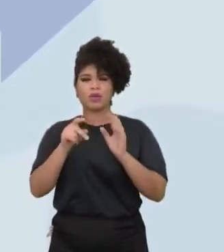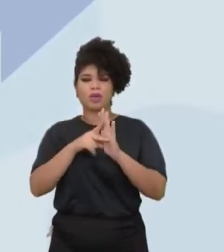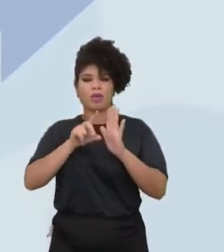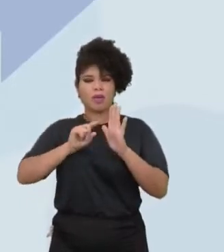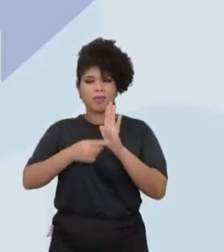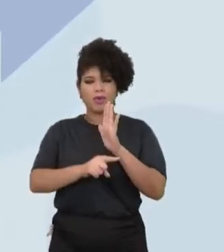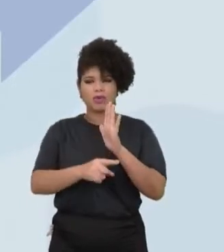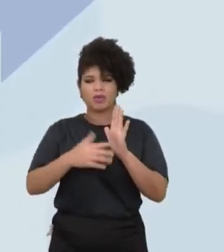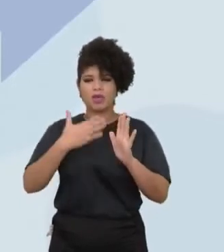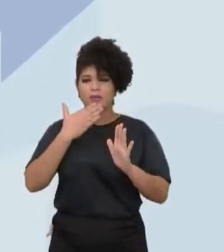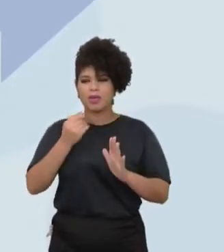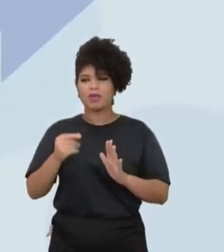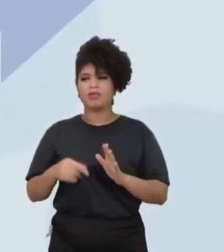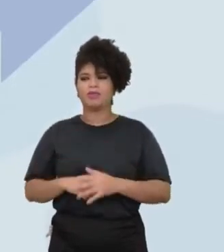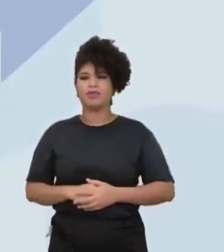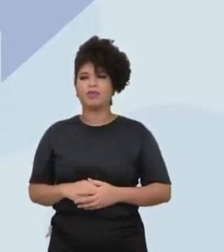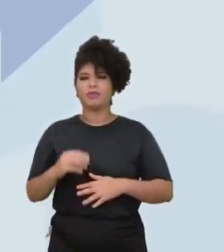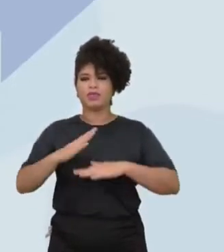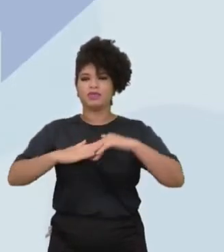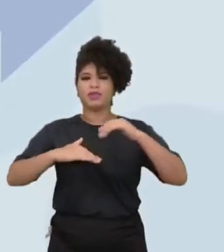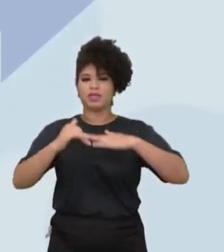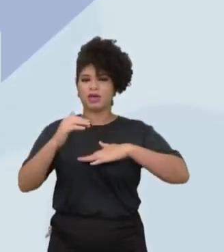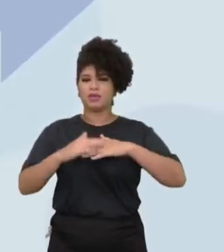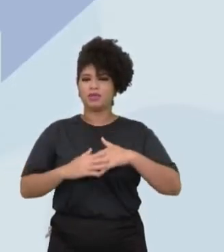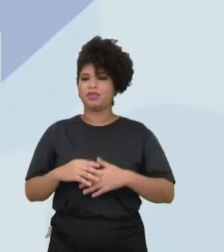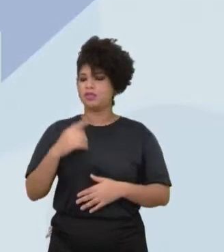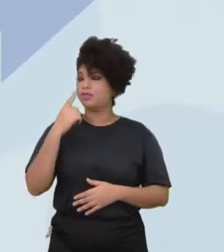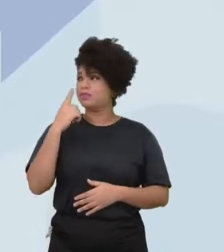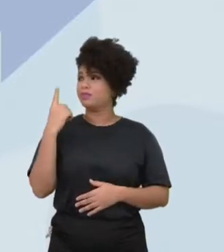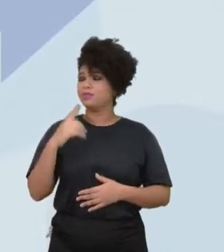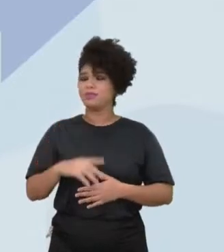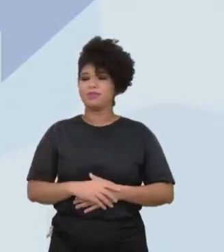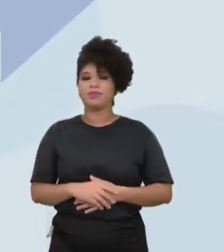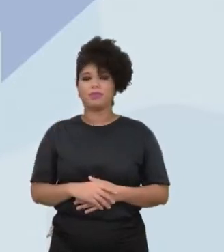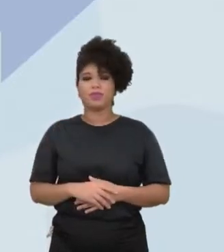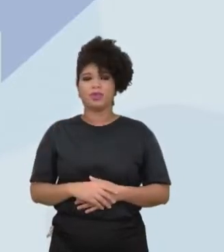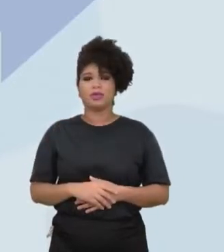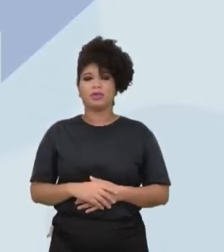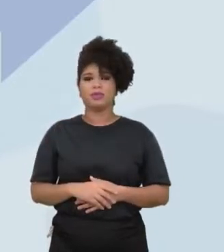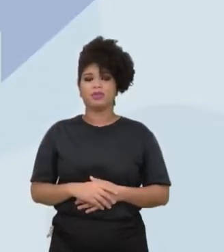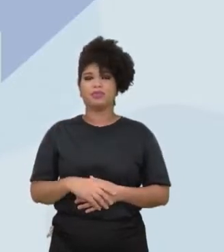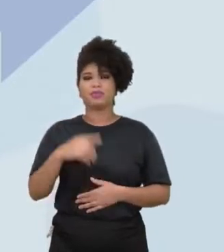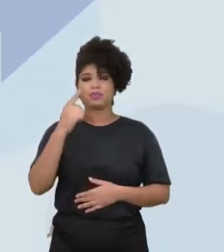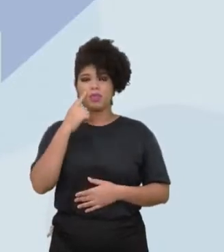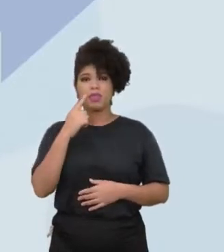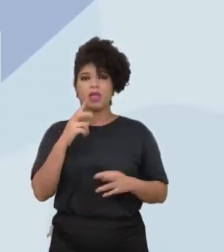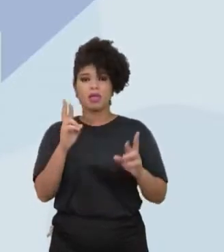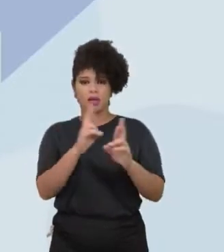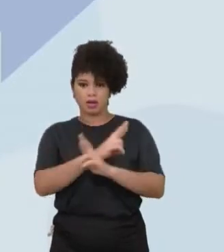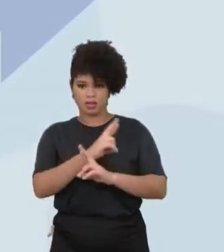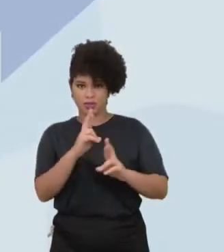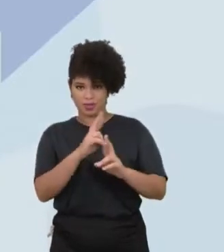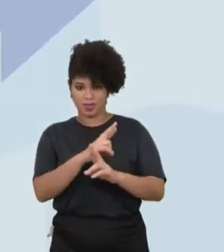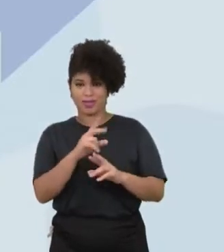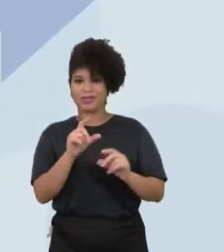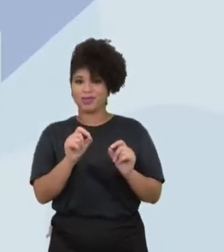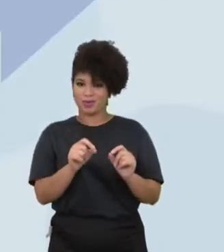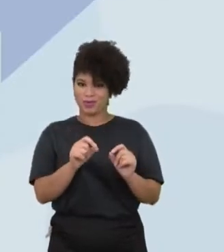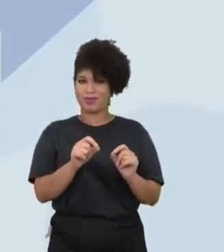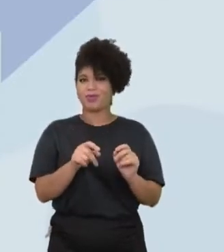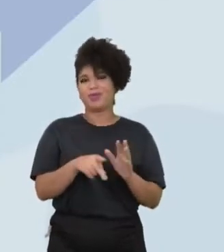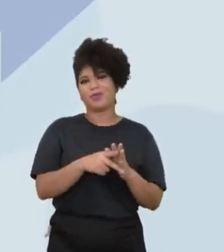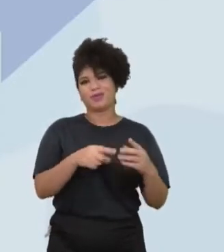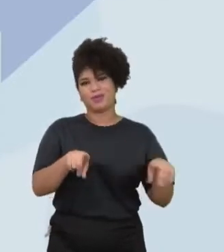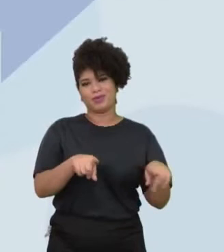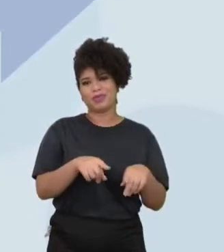pouquinho mais para atingir aquela habilidade. Vamos a eles, olha só. Profissões relacionadas e ou ligadas à música e profissionais